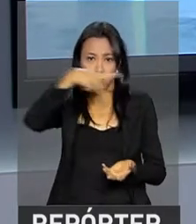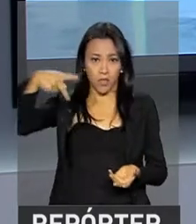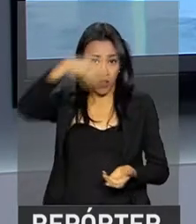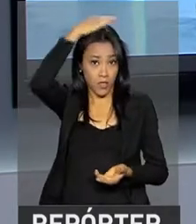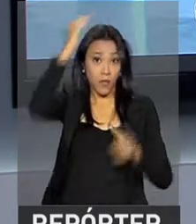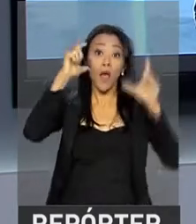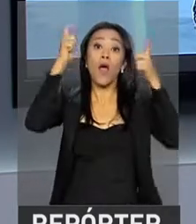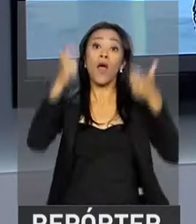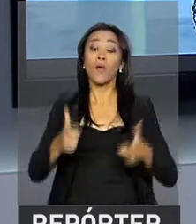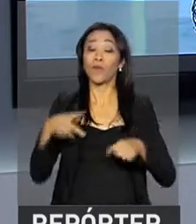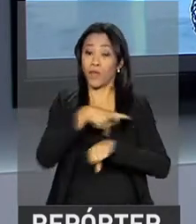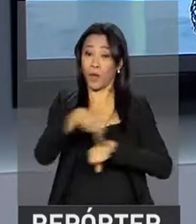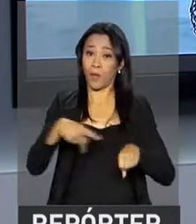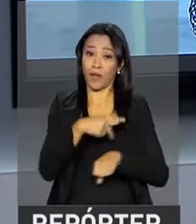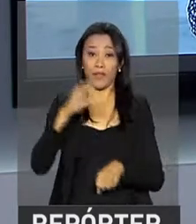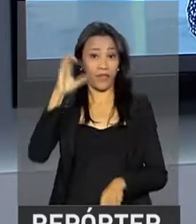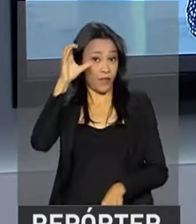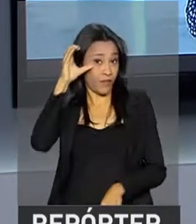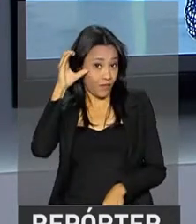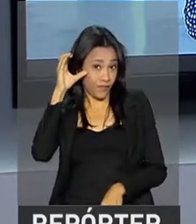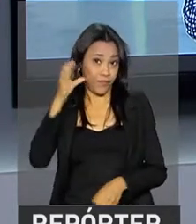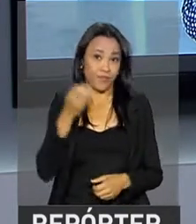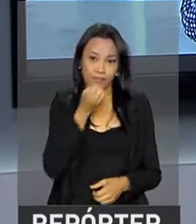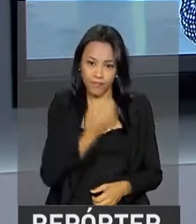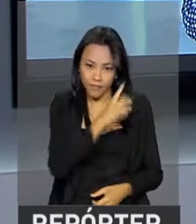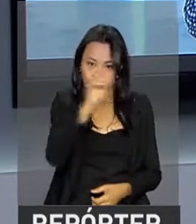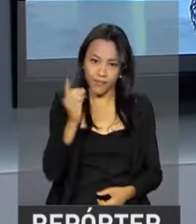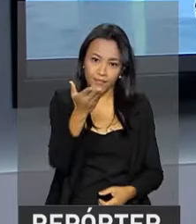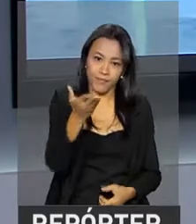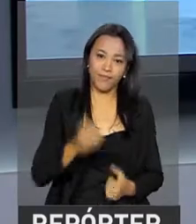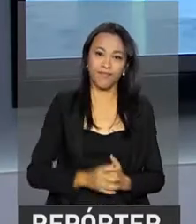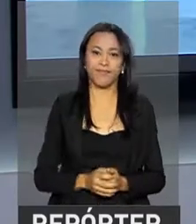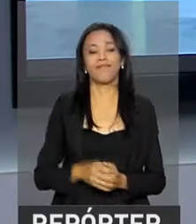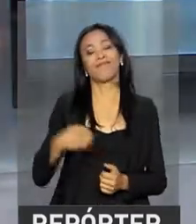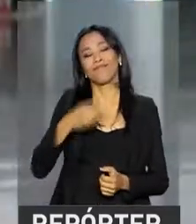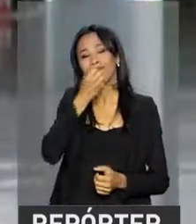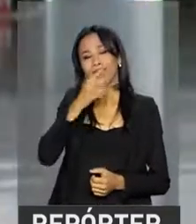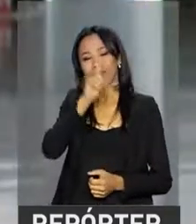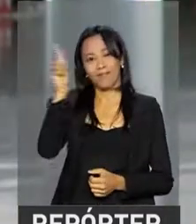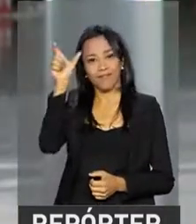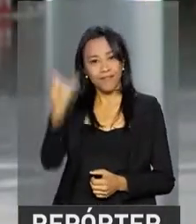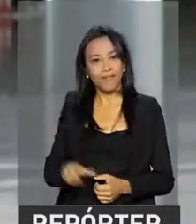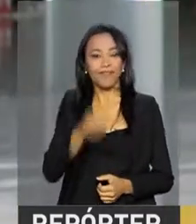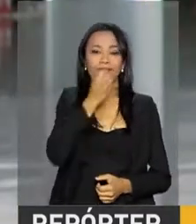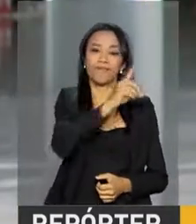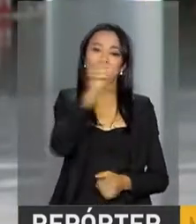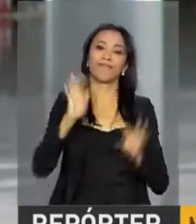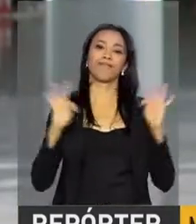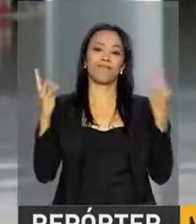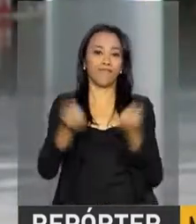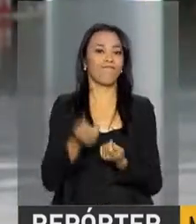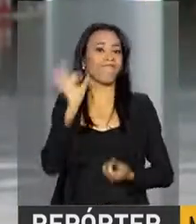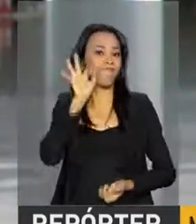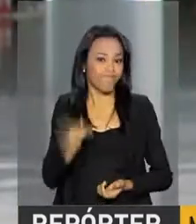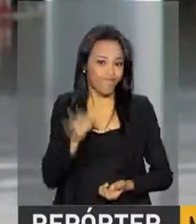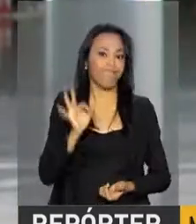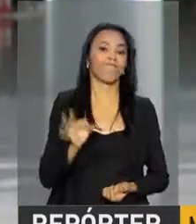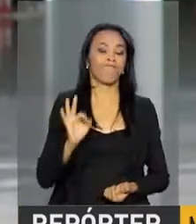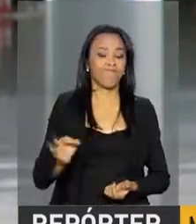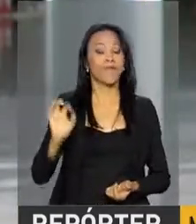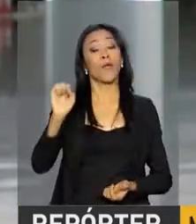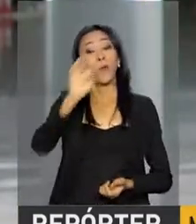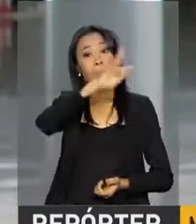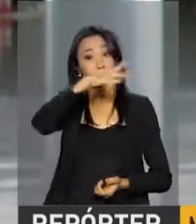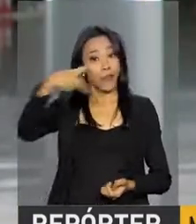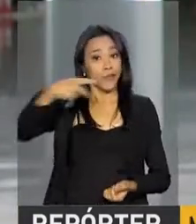a china bom dia mara bom dia carolina bom dia a todos é isso mesmo carolina o presidente michel